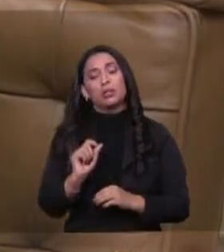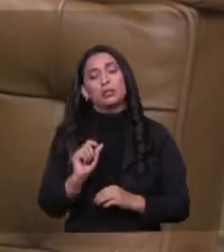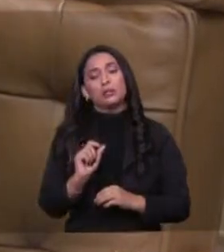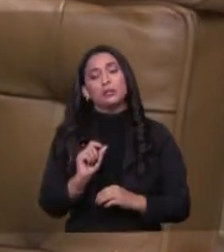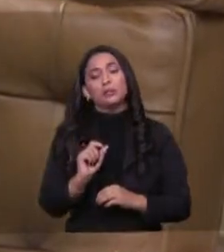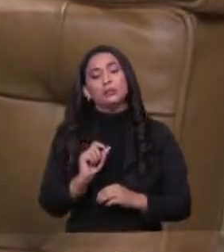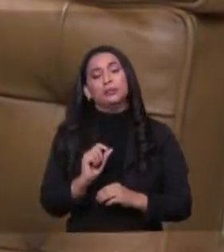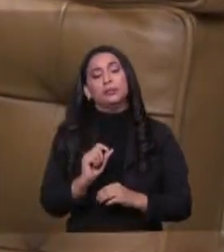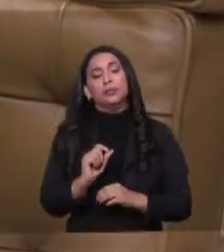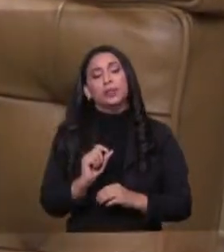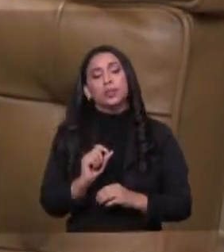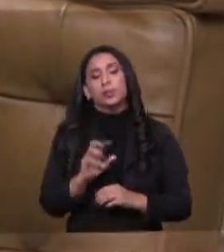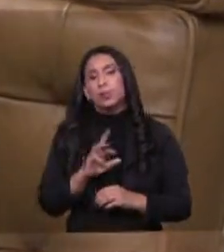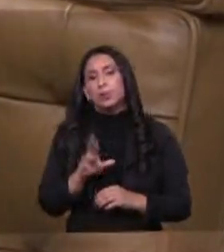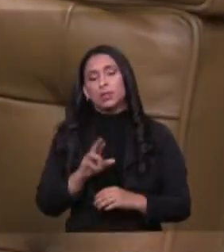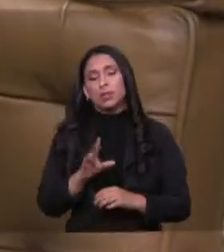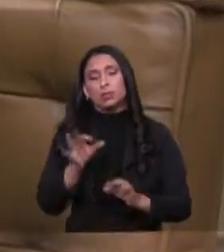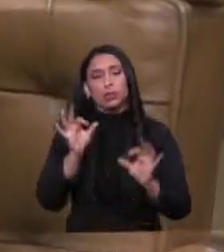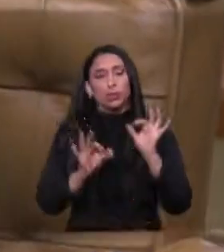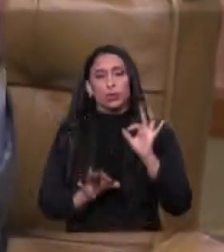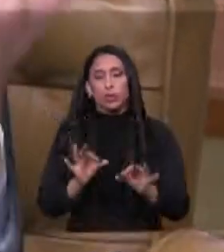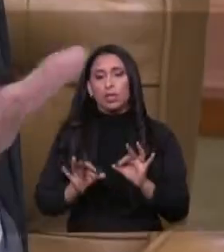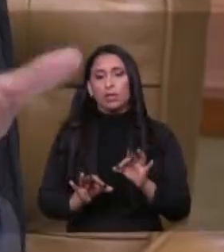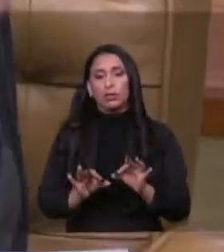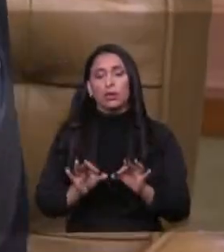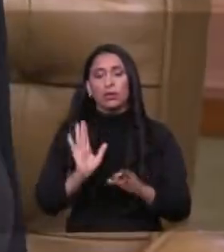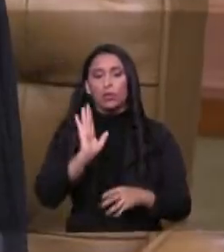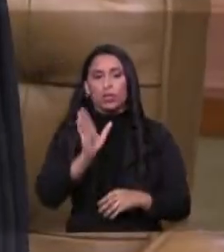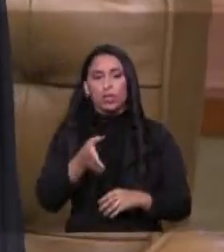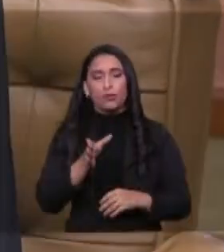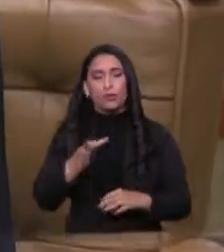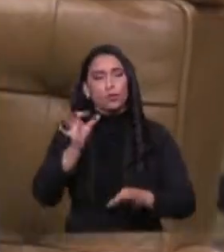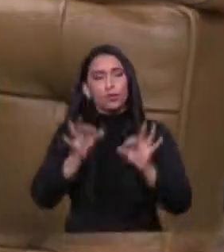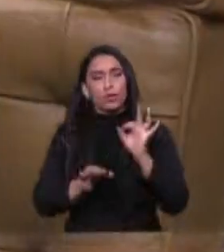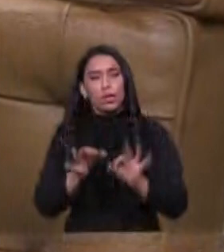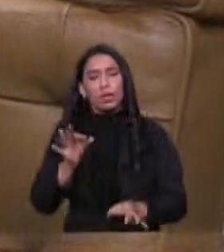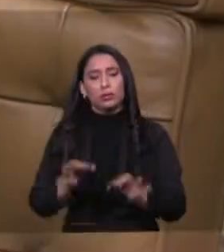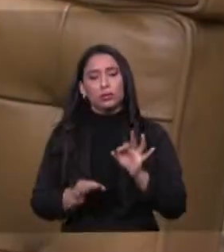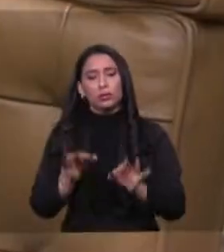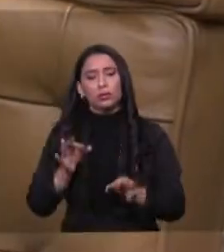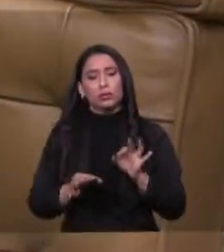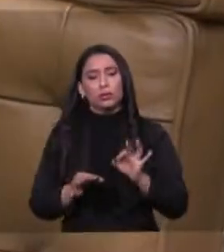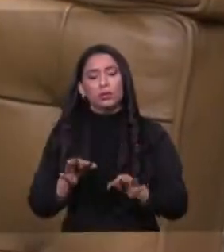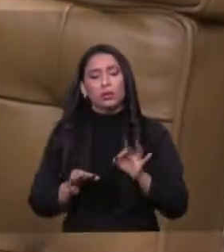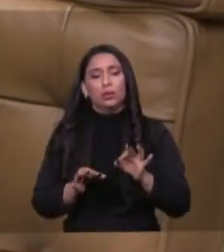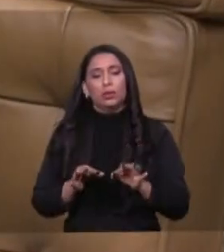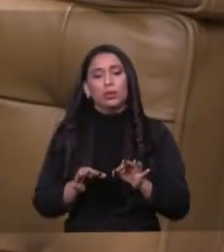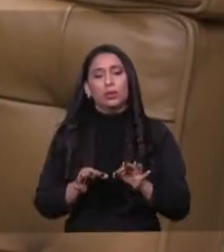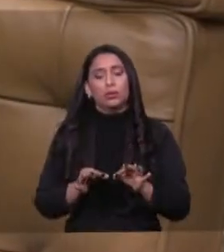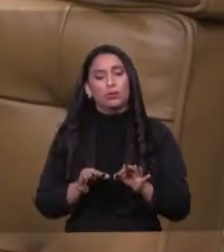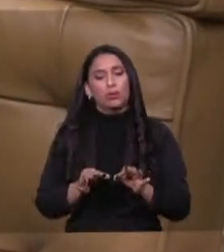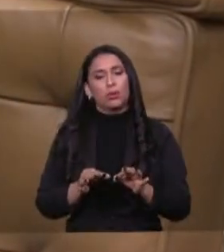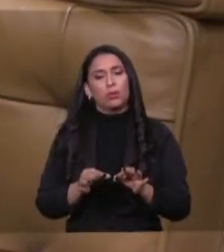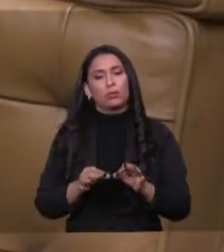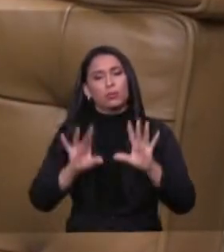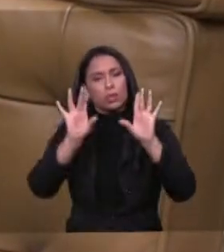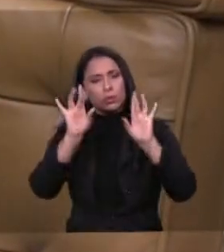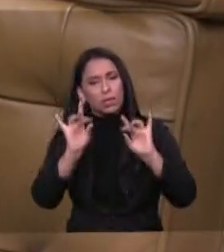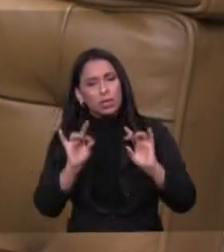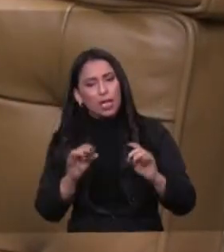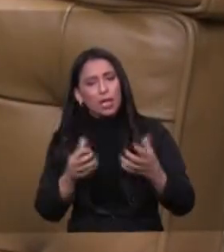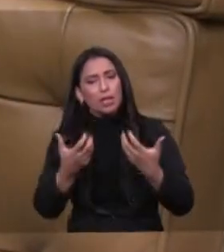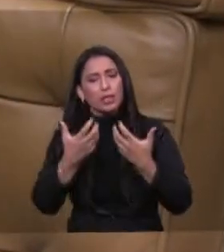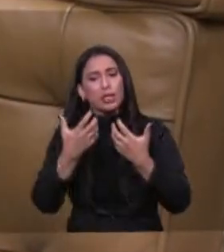a rejulgar um caso que foi tão julgado com tanta intensidade, com tanta